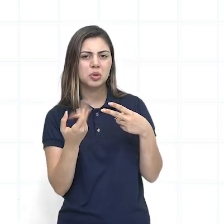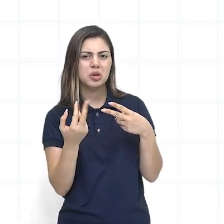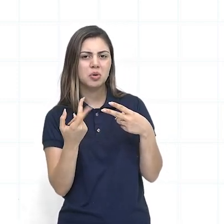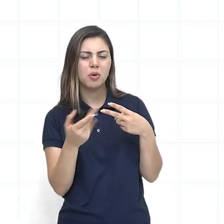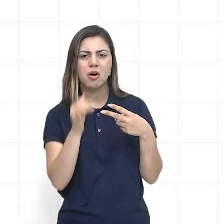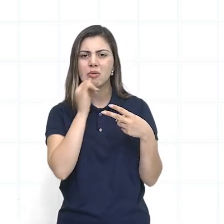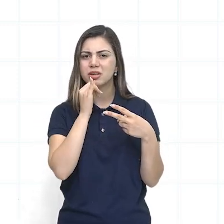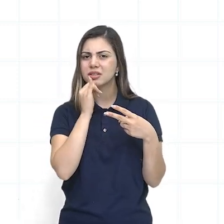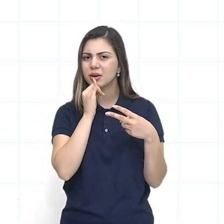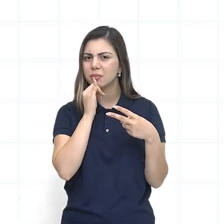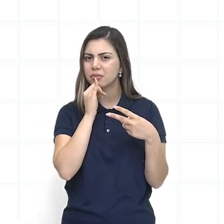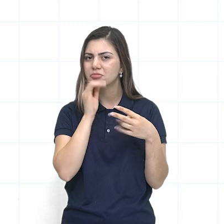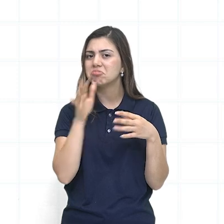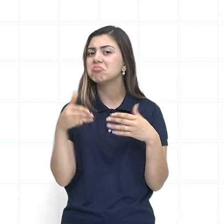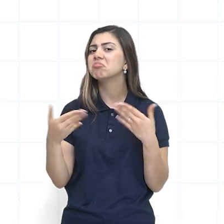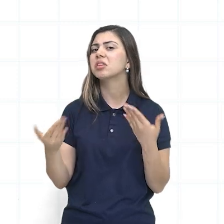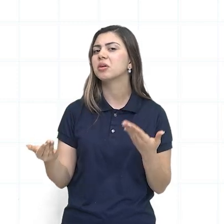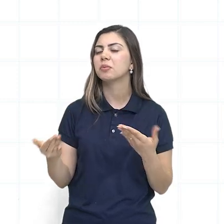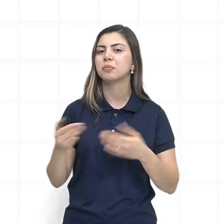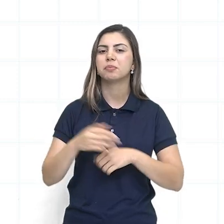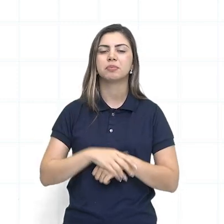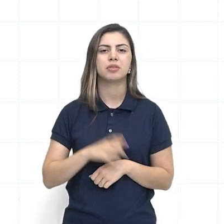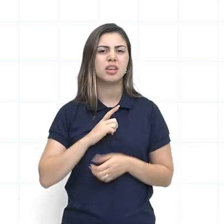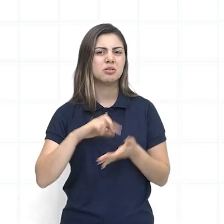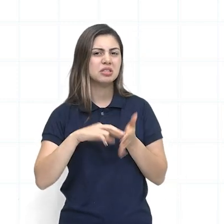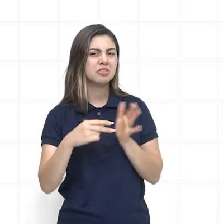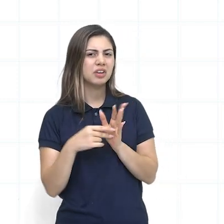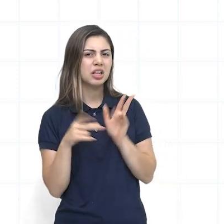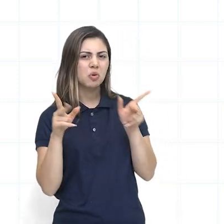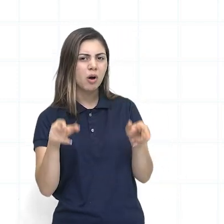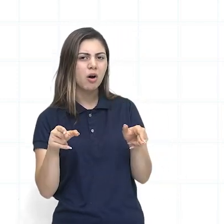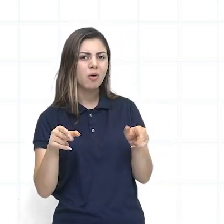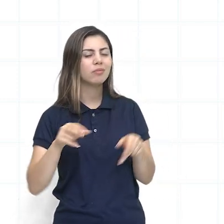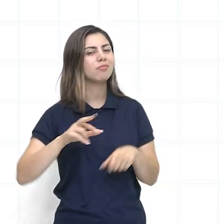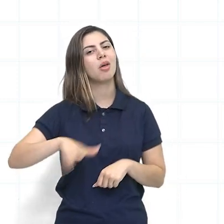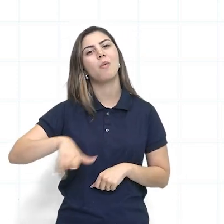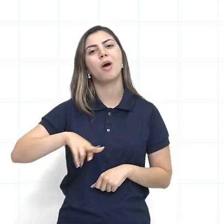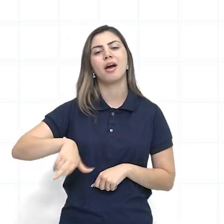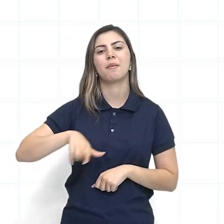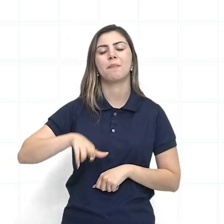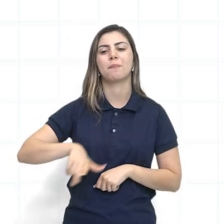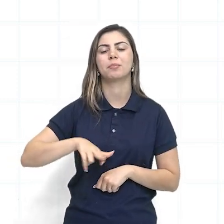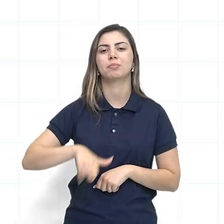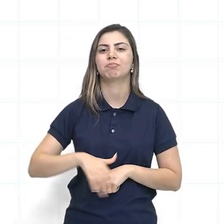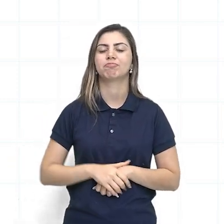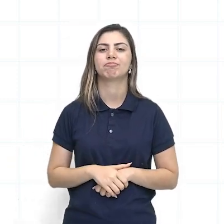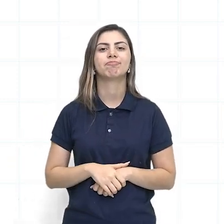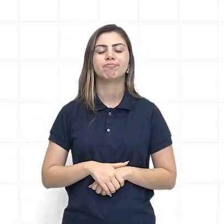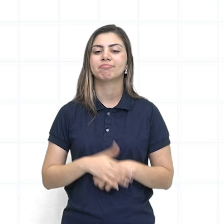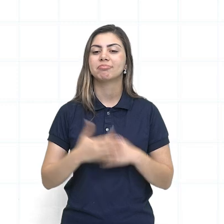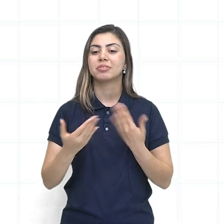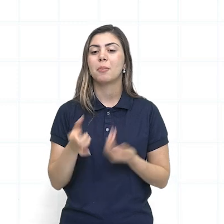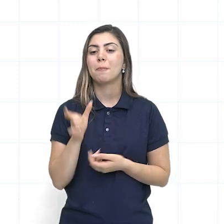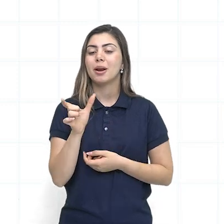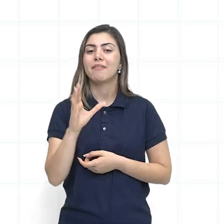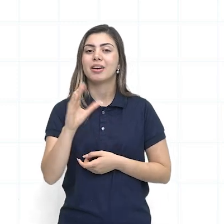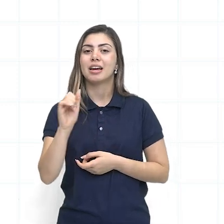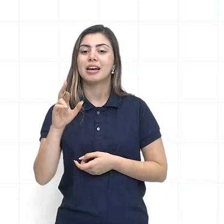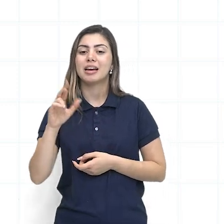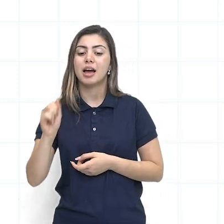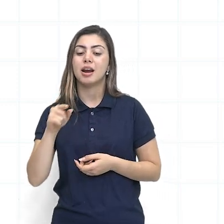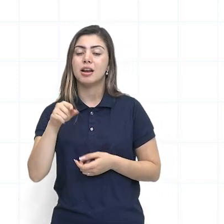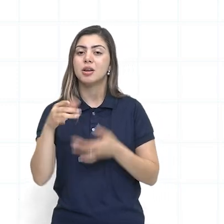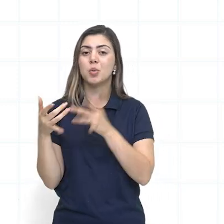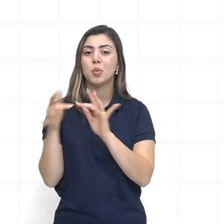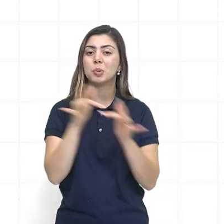mesma coisa que a segunda situação? Não. Não tem nada a ver